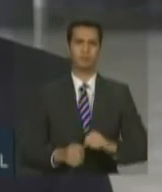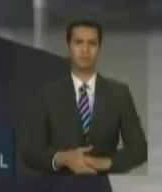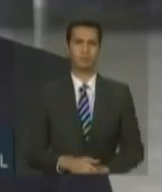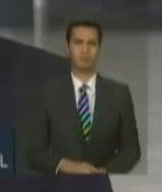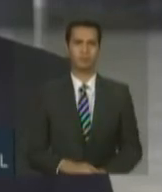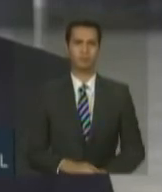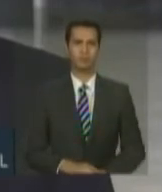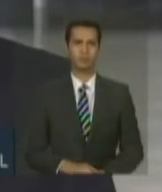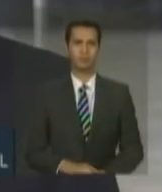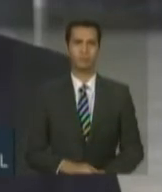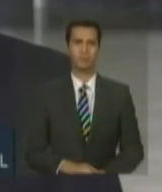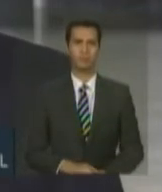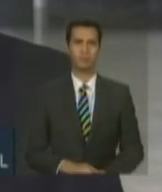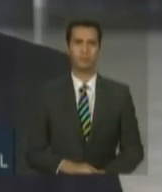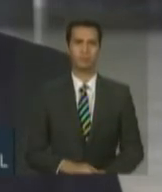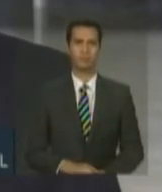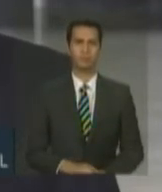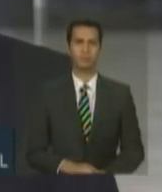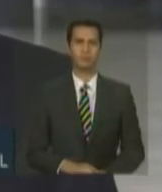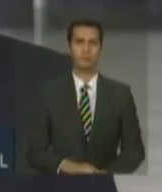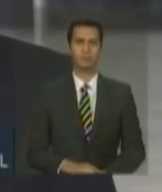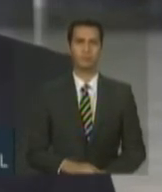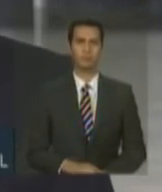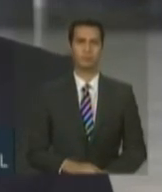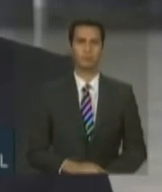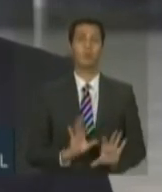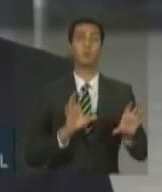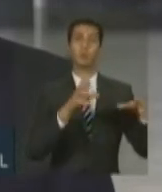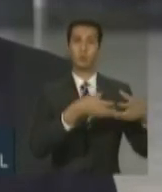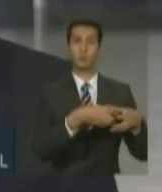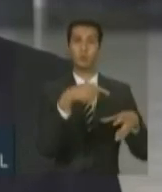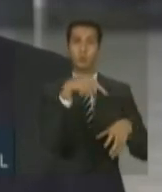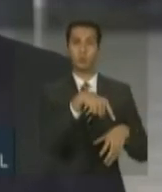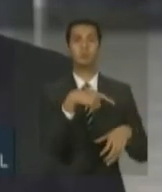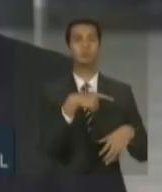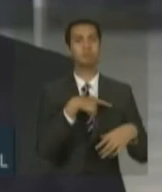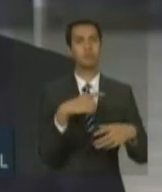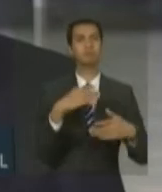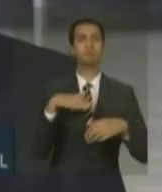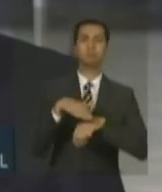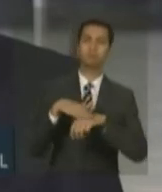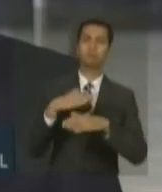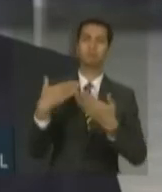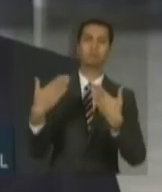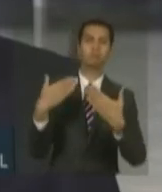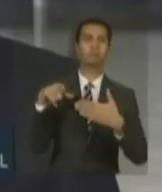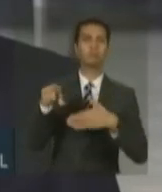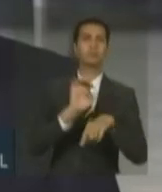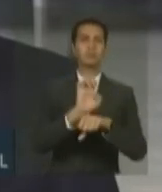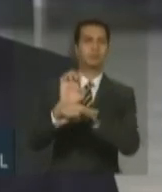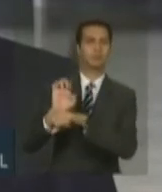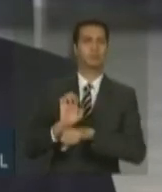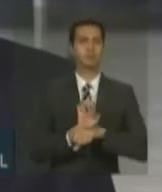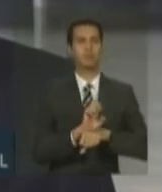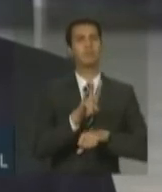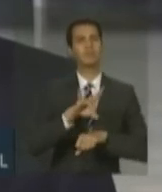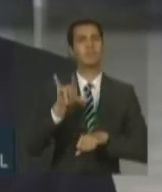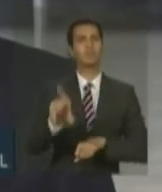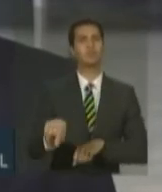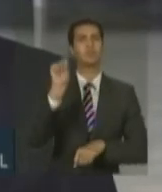Eles estão conversando com alguns governos estaduais e farão a escolha tecnicamente